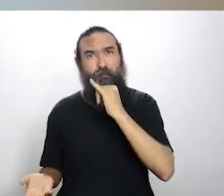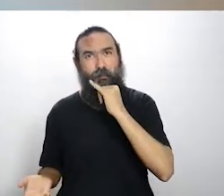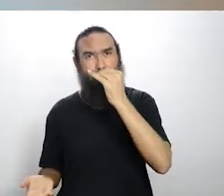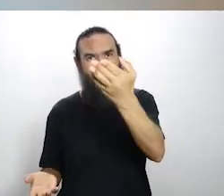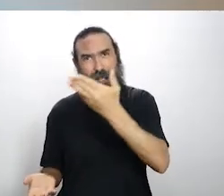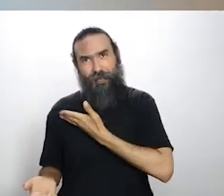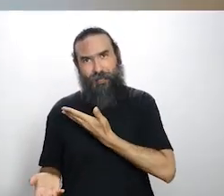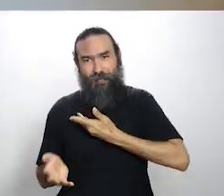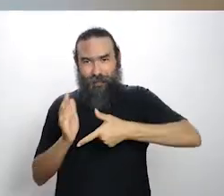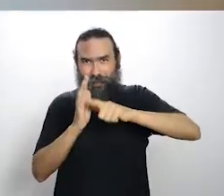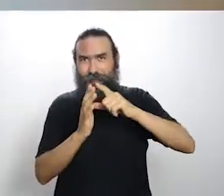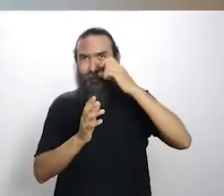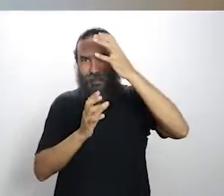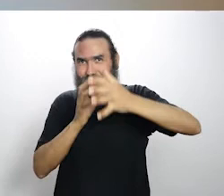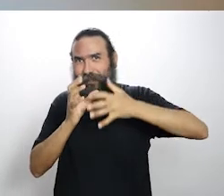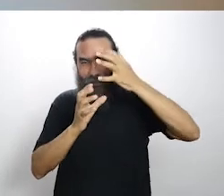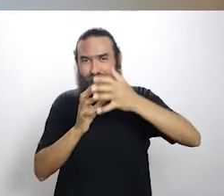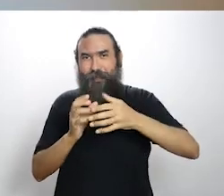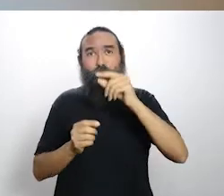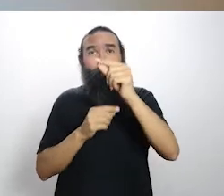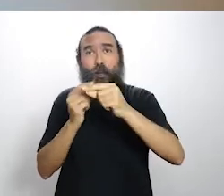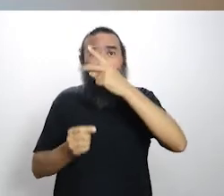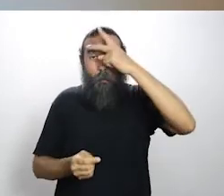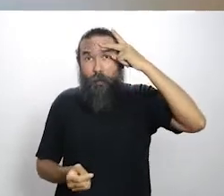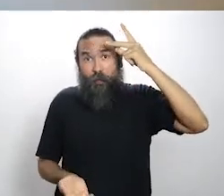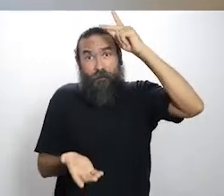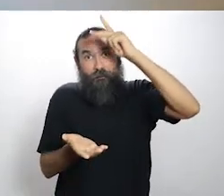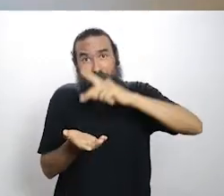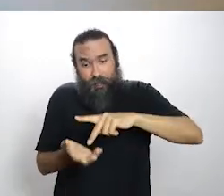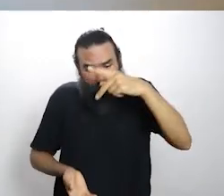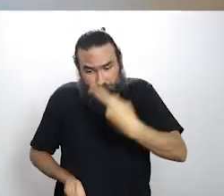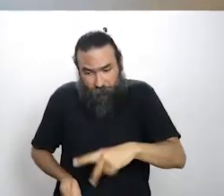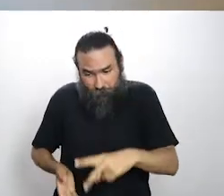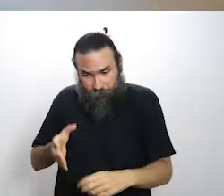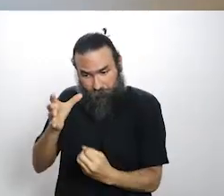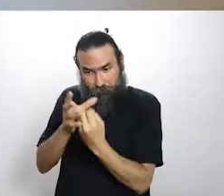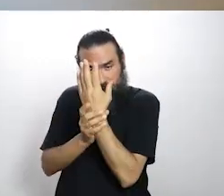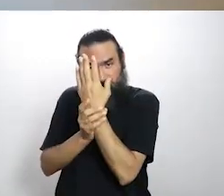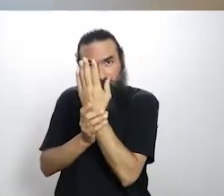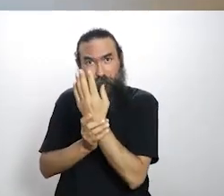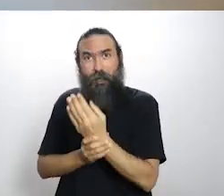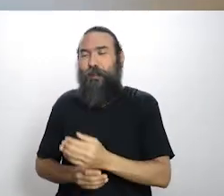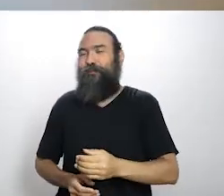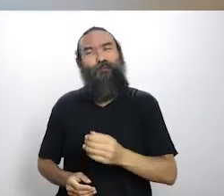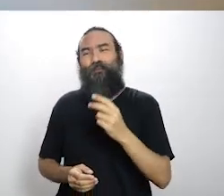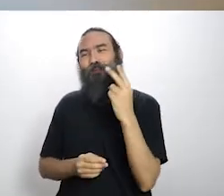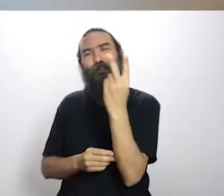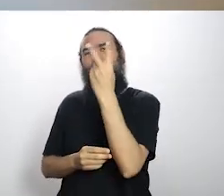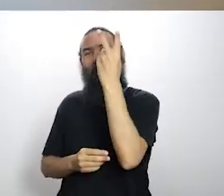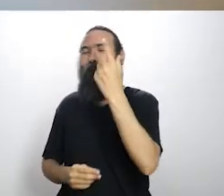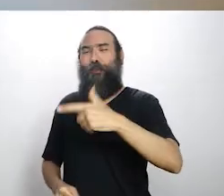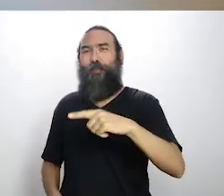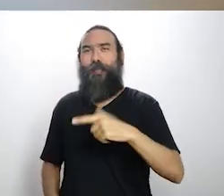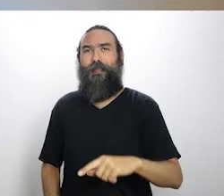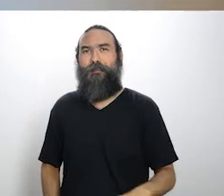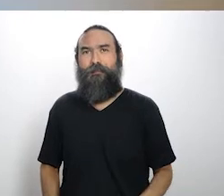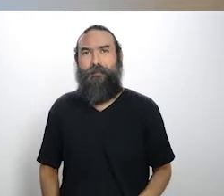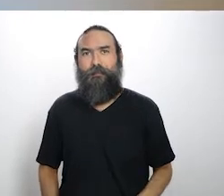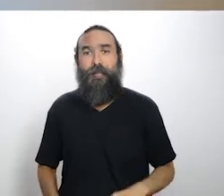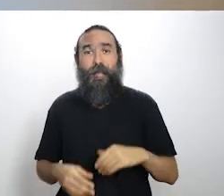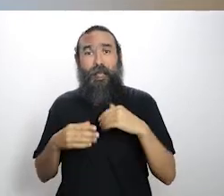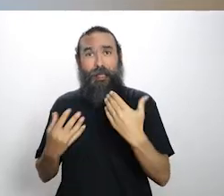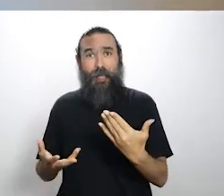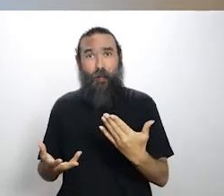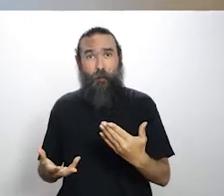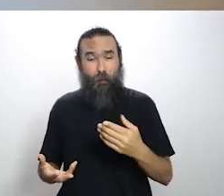tão valorizados quanto os outros. Pois então, vocês vão educar outras crianças, mas não essas, que é o que a gente